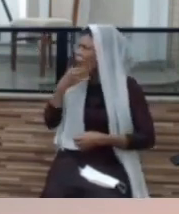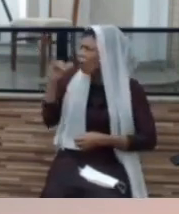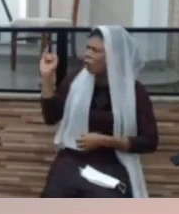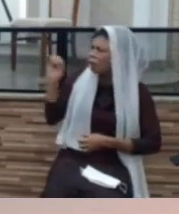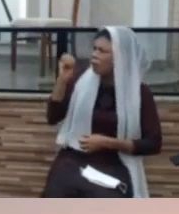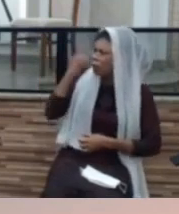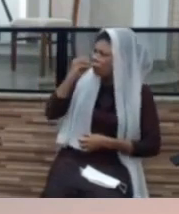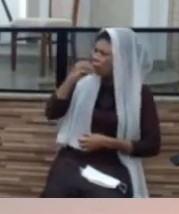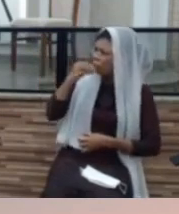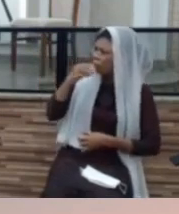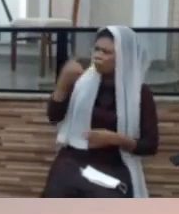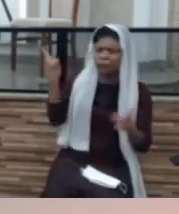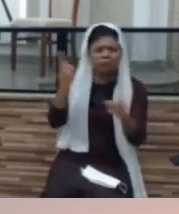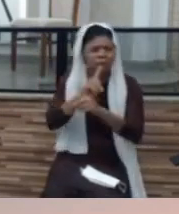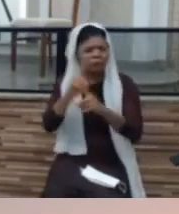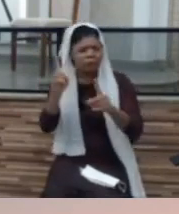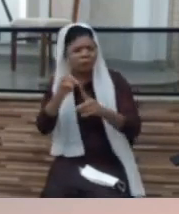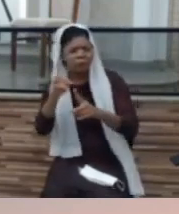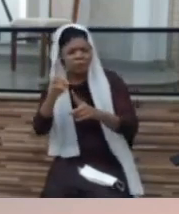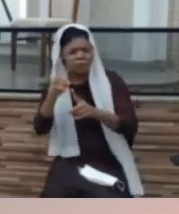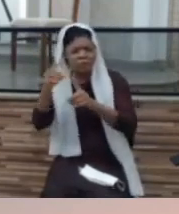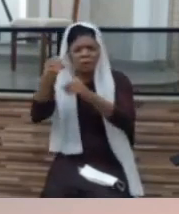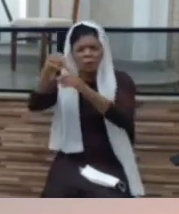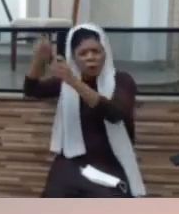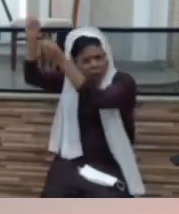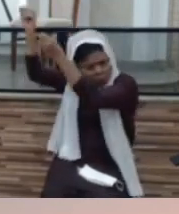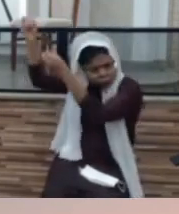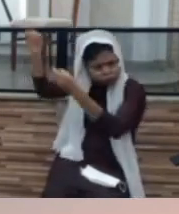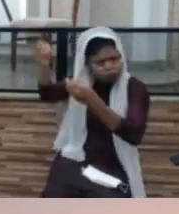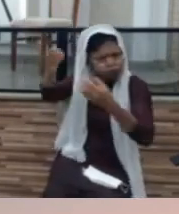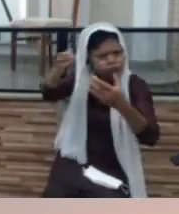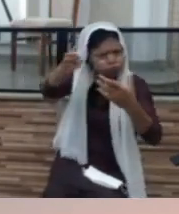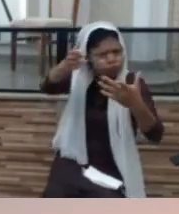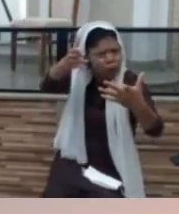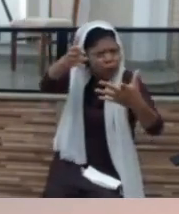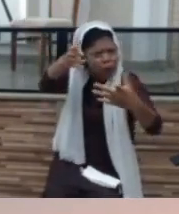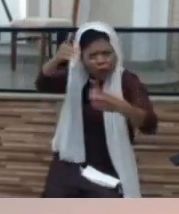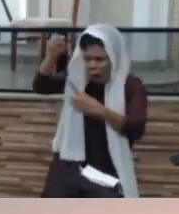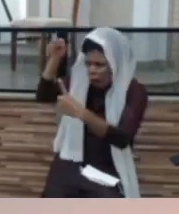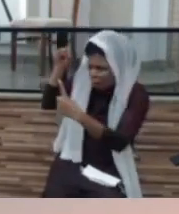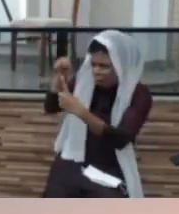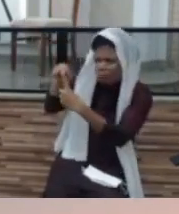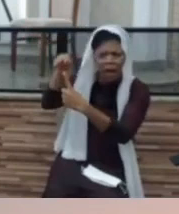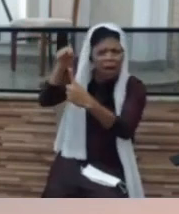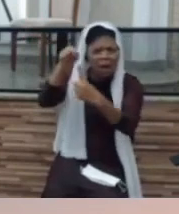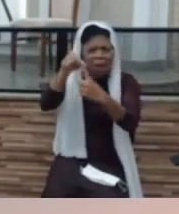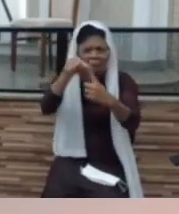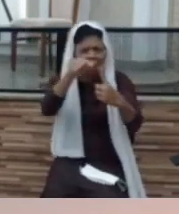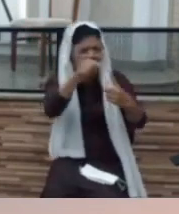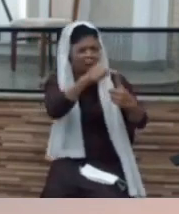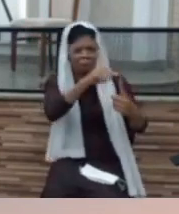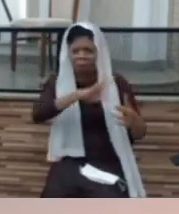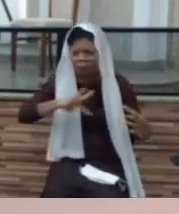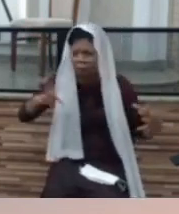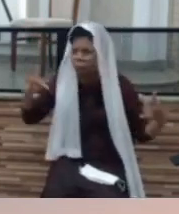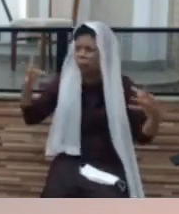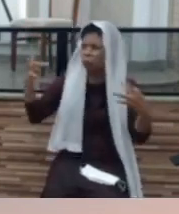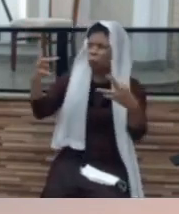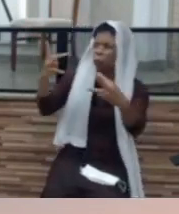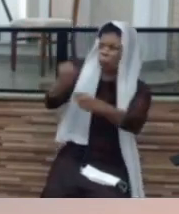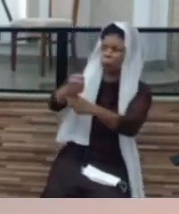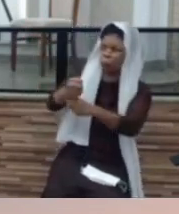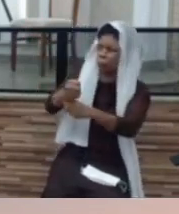Receba poder para você ter a partir de hoje determinação. Ninguém me arranca desse lugar. Ninguém muda a minha